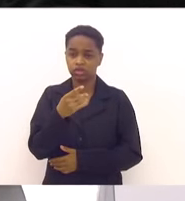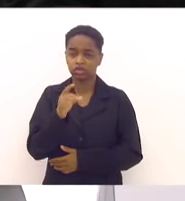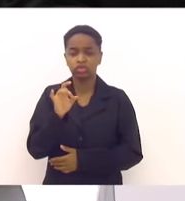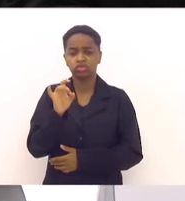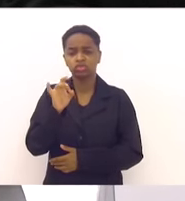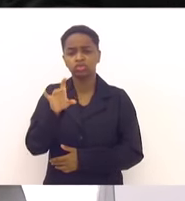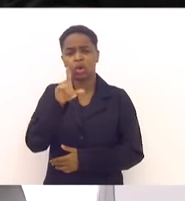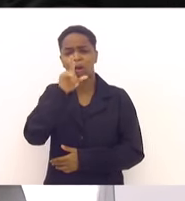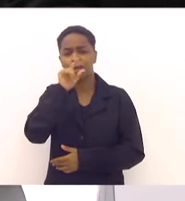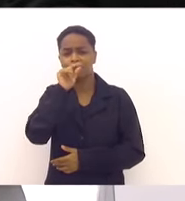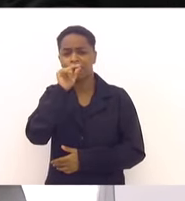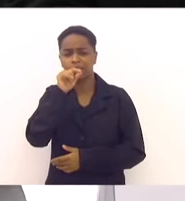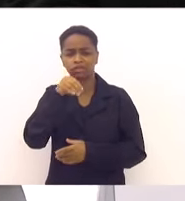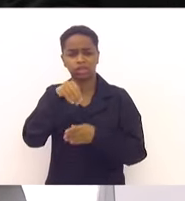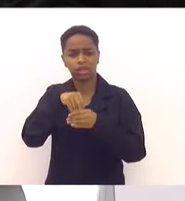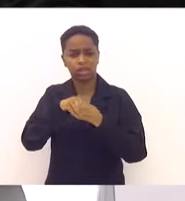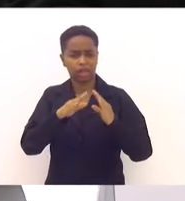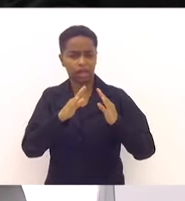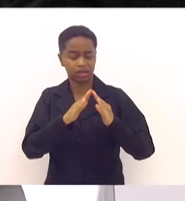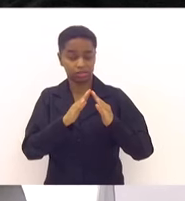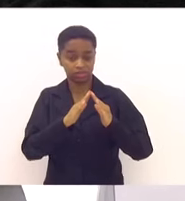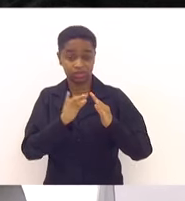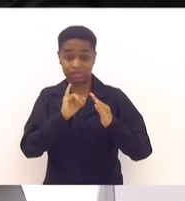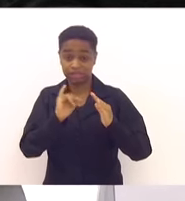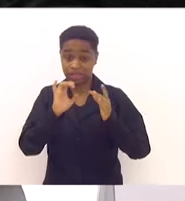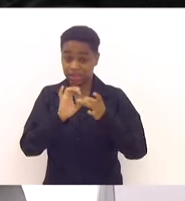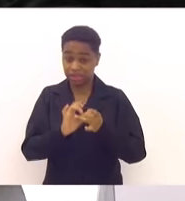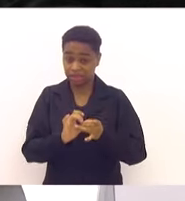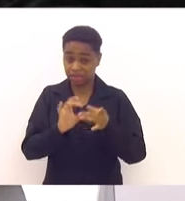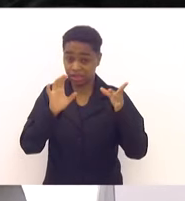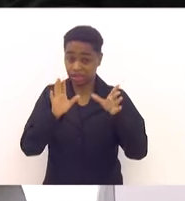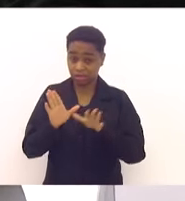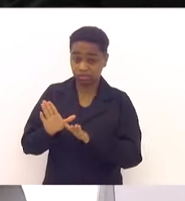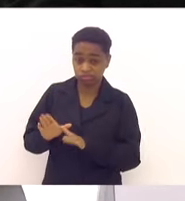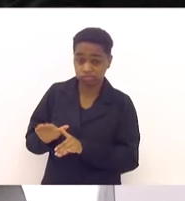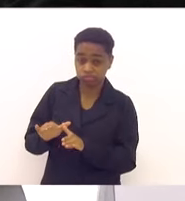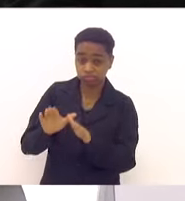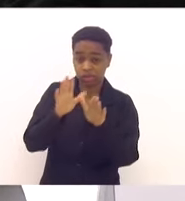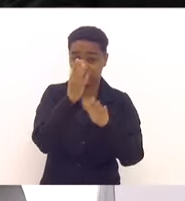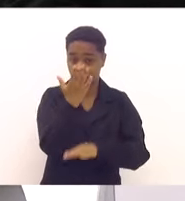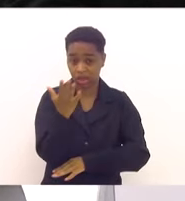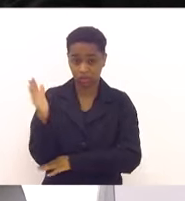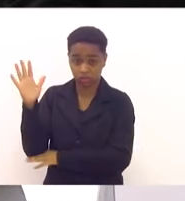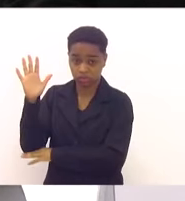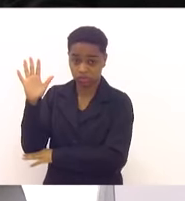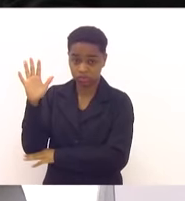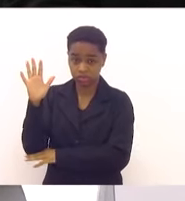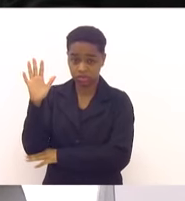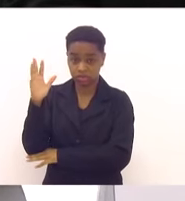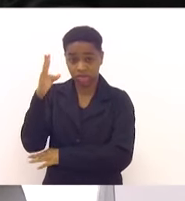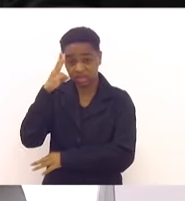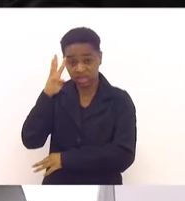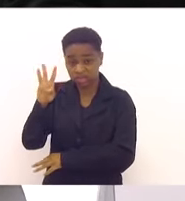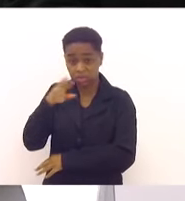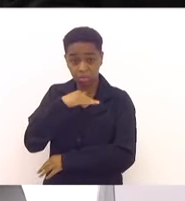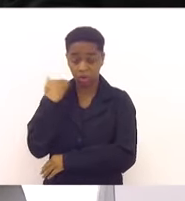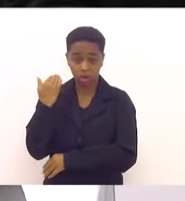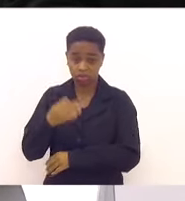o pássaro doméstico, se só soltar o pássaro na natureza, daqui a 3-4 dias ele